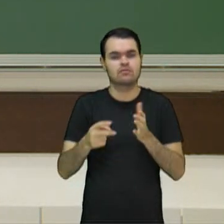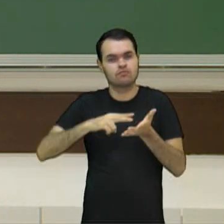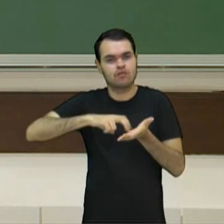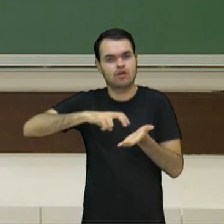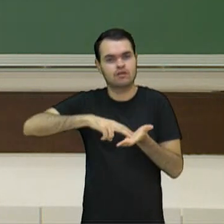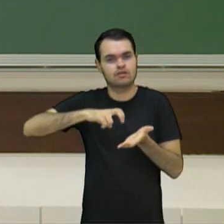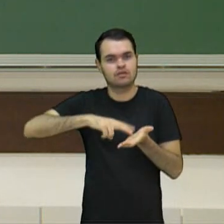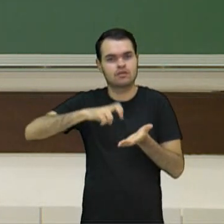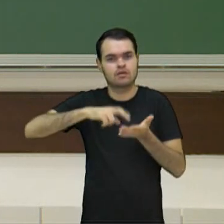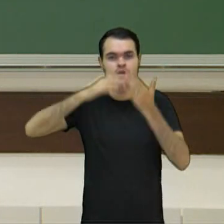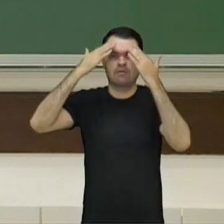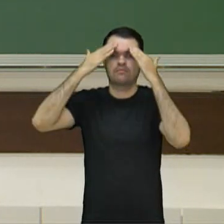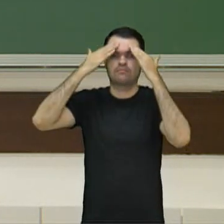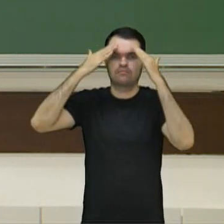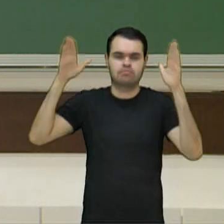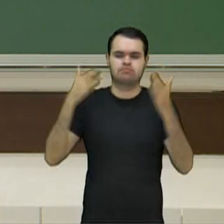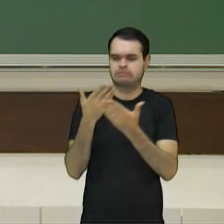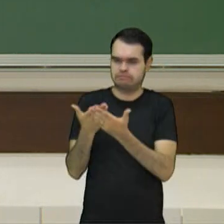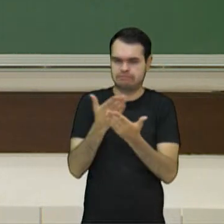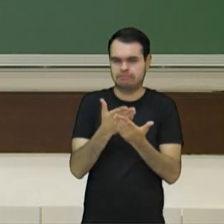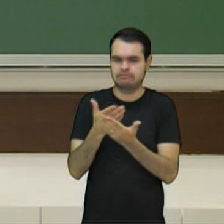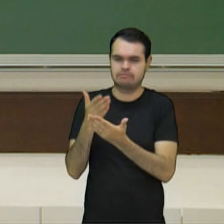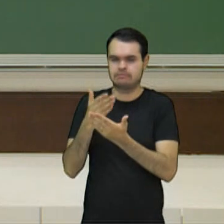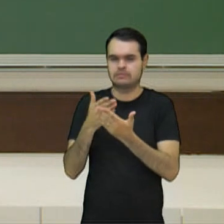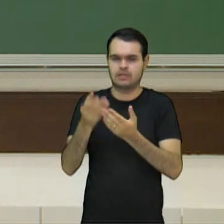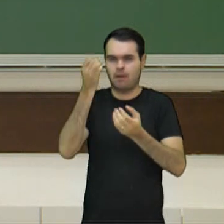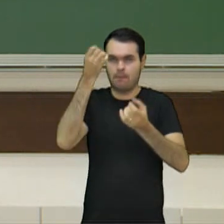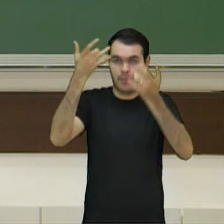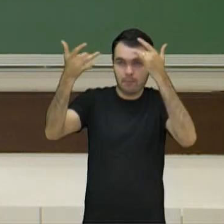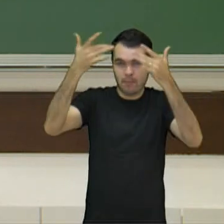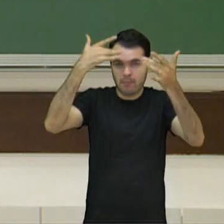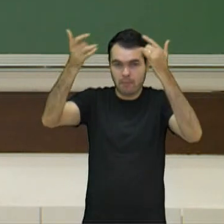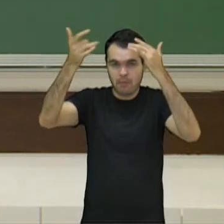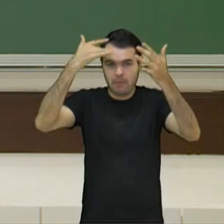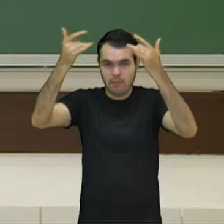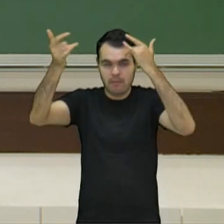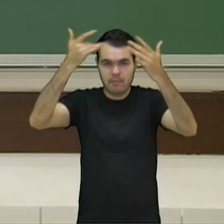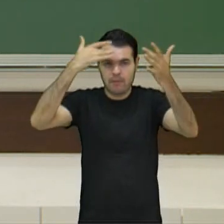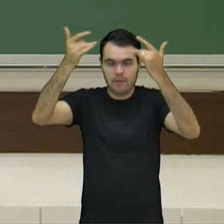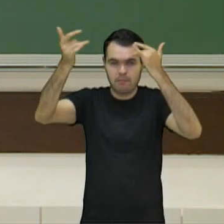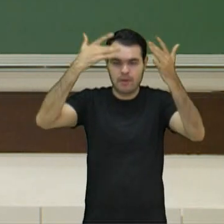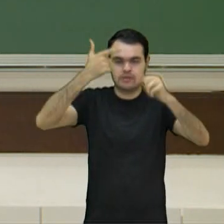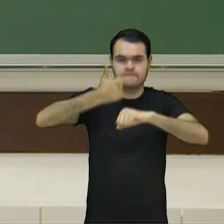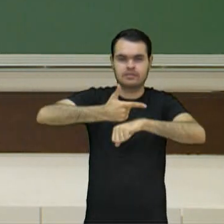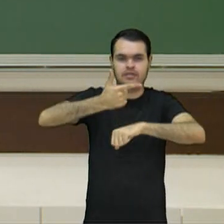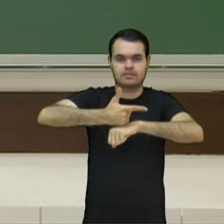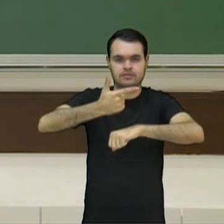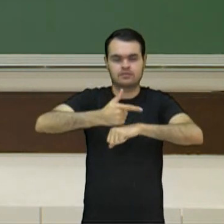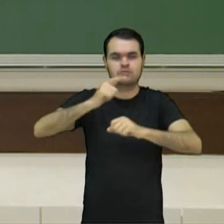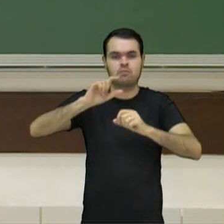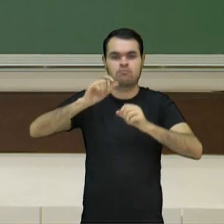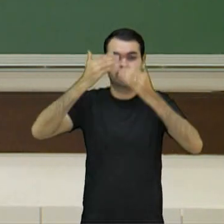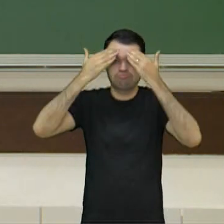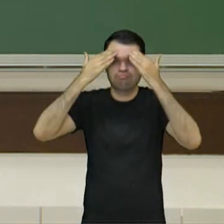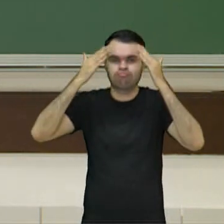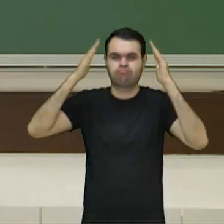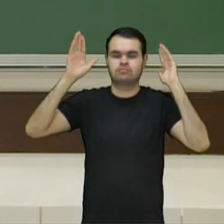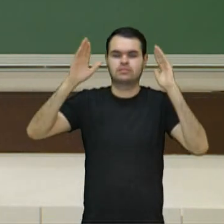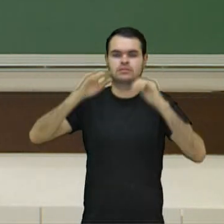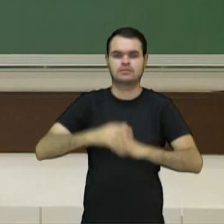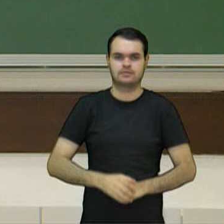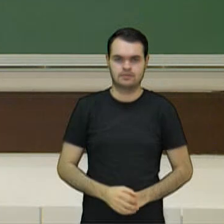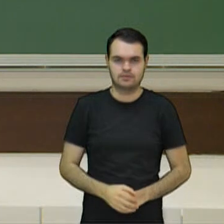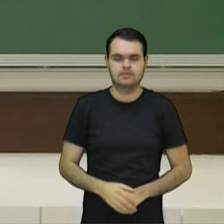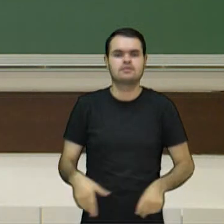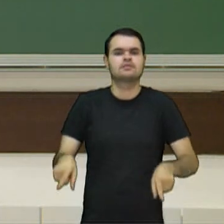sempre, a todo momento que a gente está estudando, nós estamos aumentando, ampliando o nosso repertório léxico e o vocabulário, e